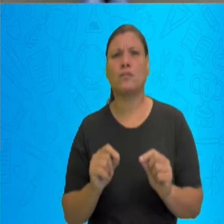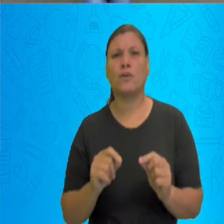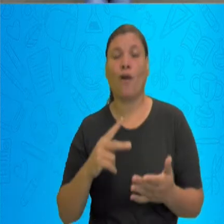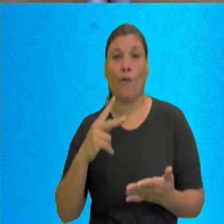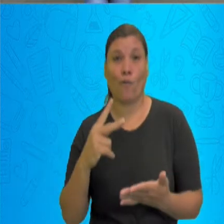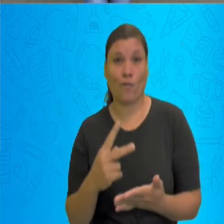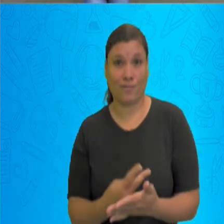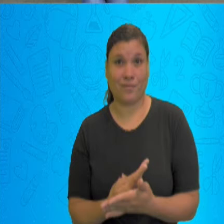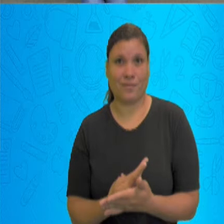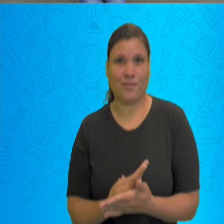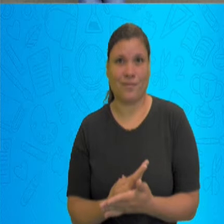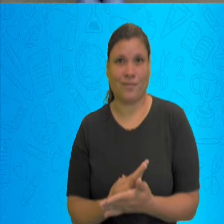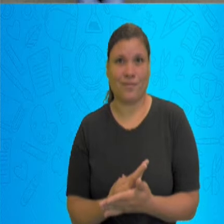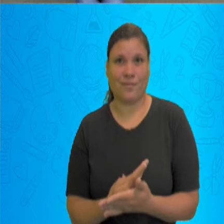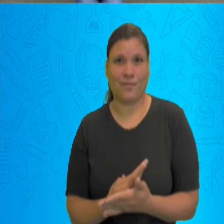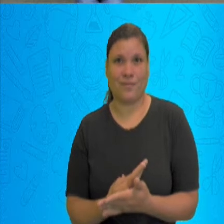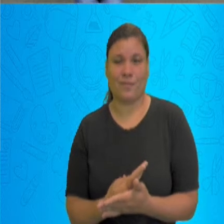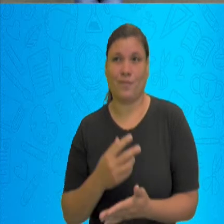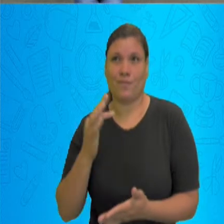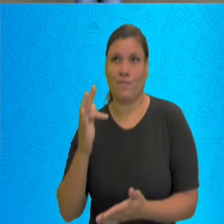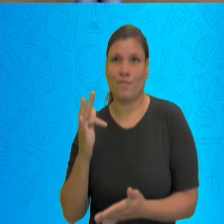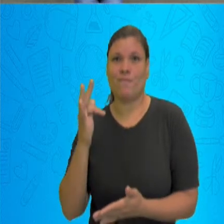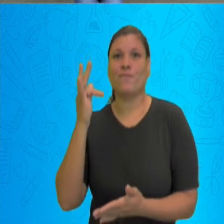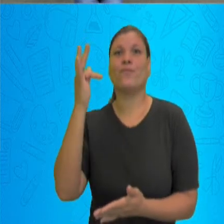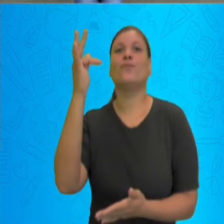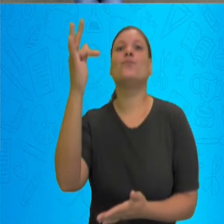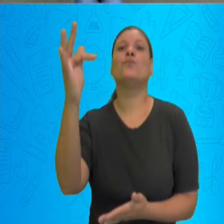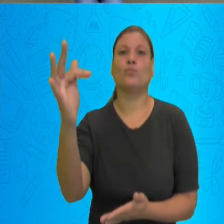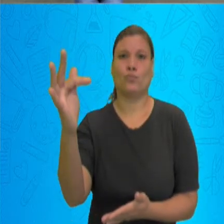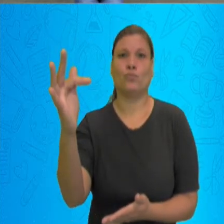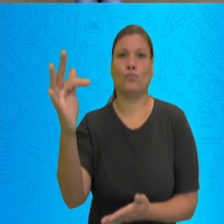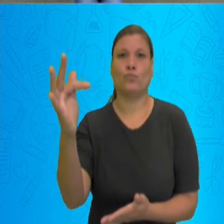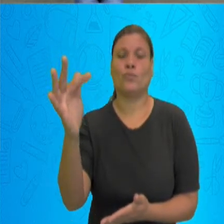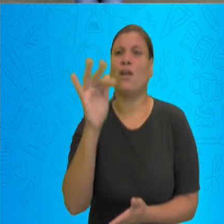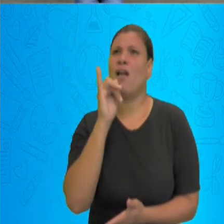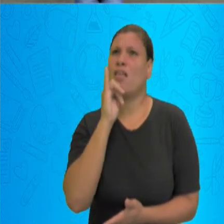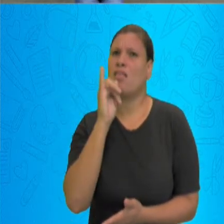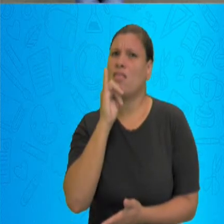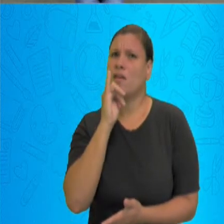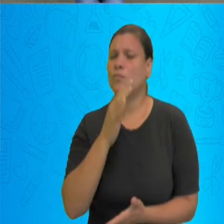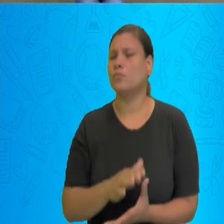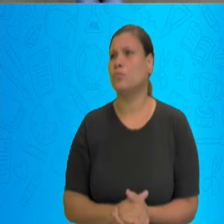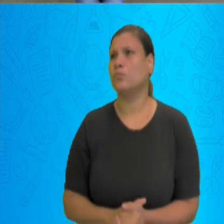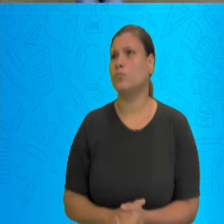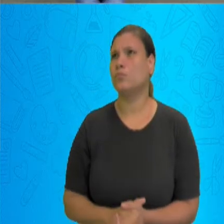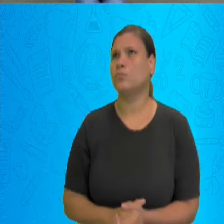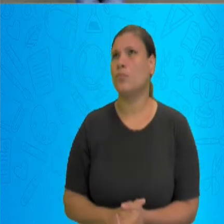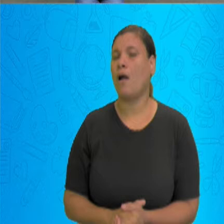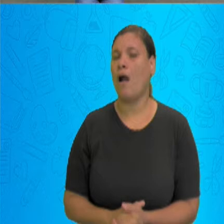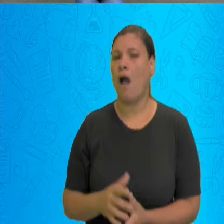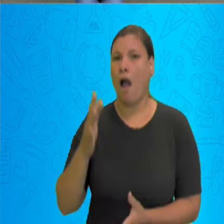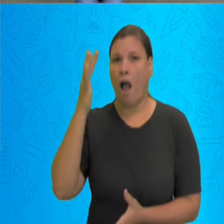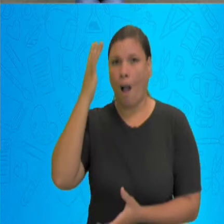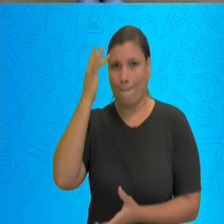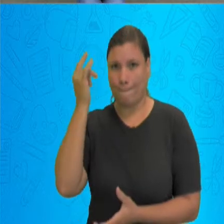posterior. Olha os exemplos. Eu irei ao salão de cabeleireiro